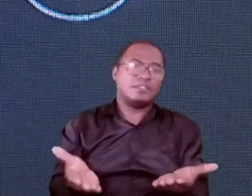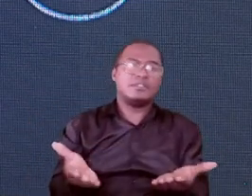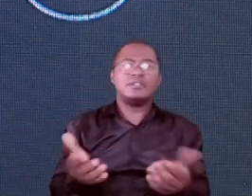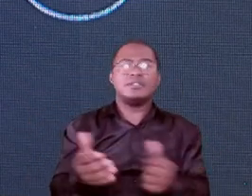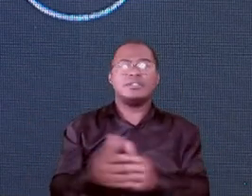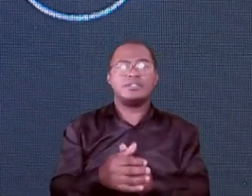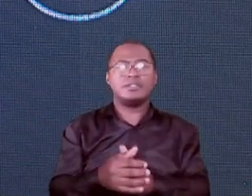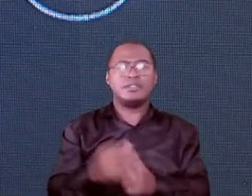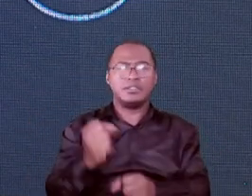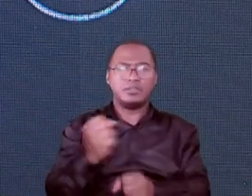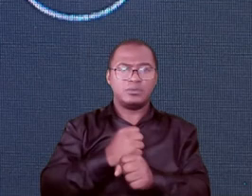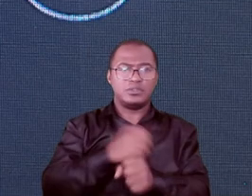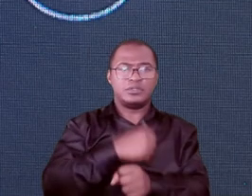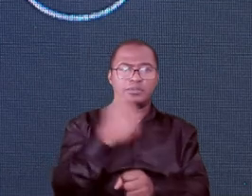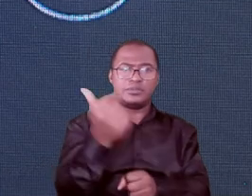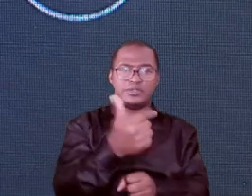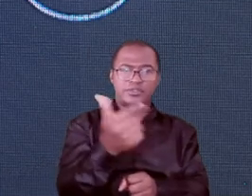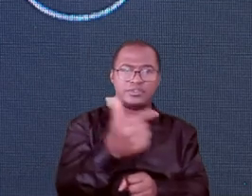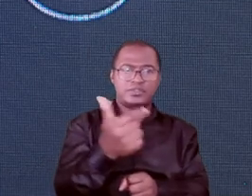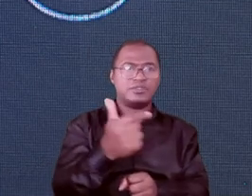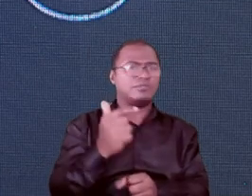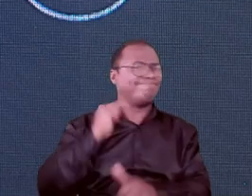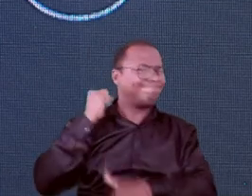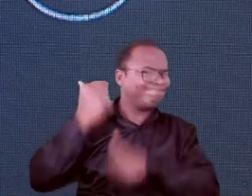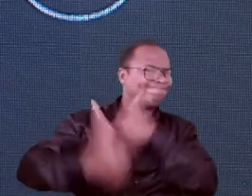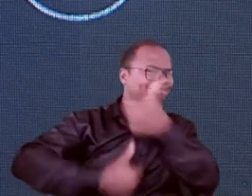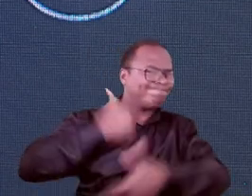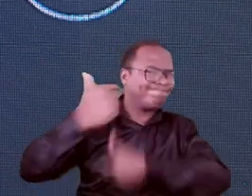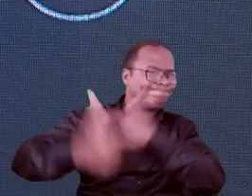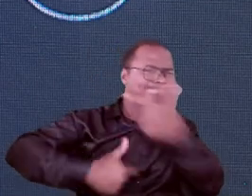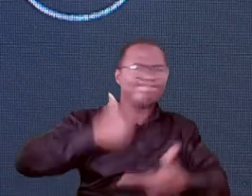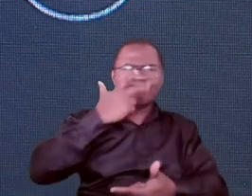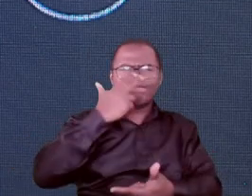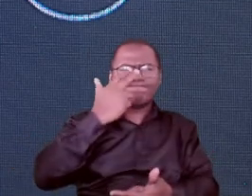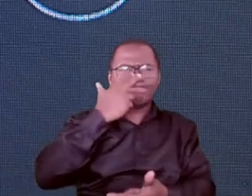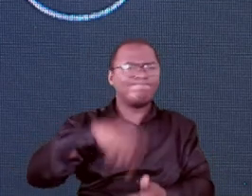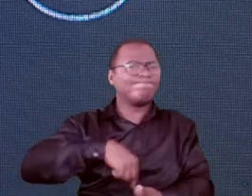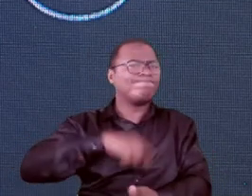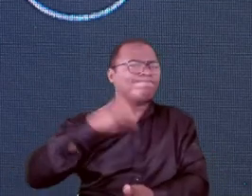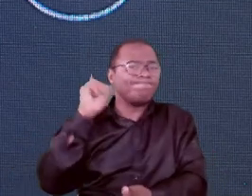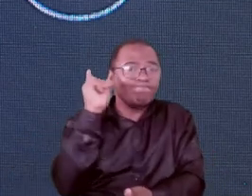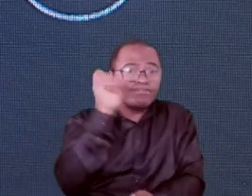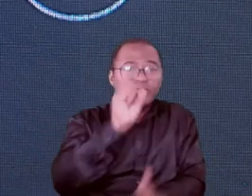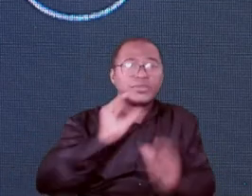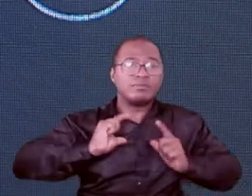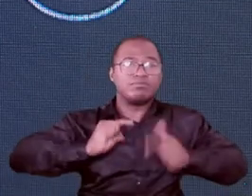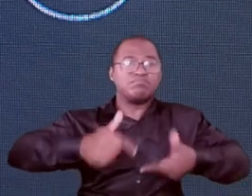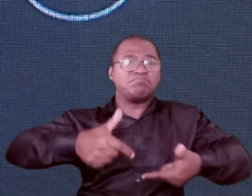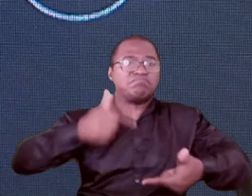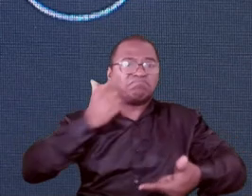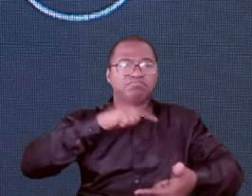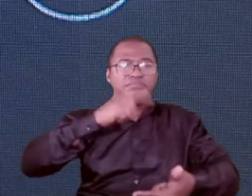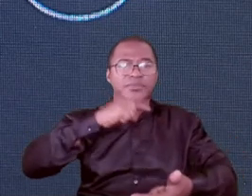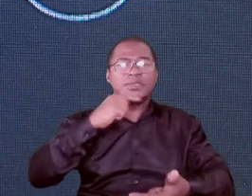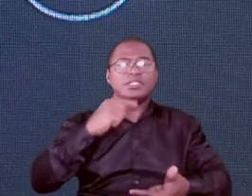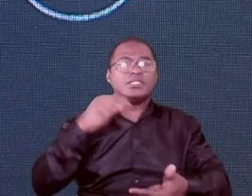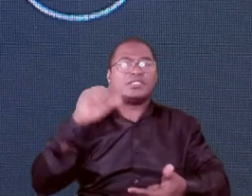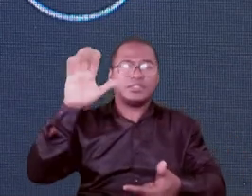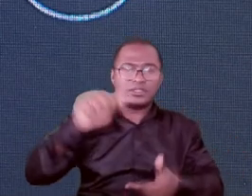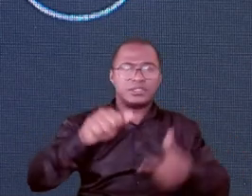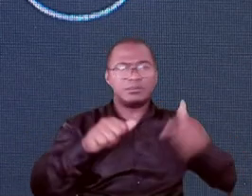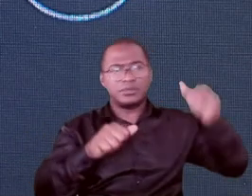2022 foi uma jornada do Herói mesmo né então bastante porrada ali no começo daí sabe vai não vai chama o ancião chama